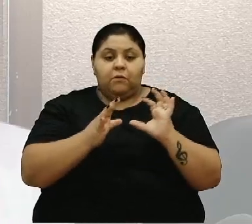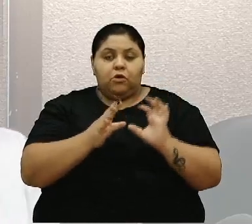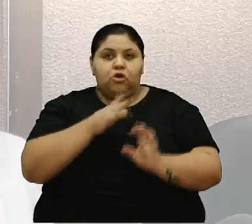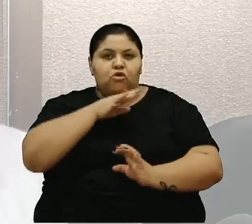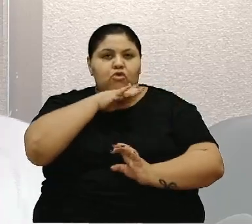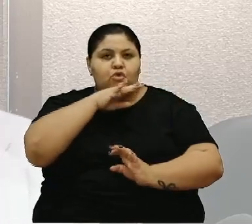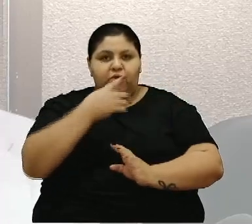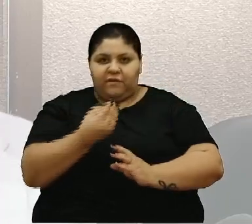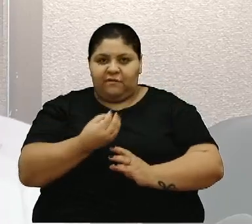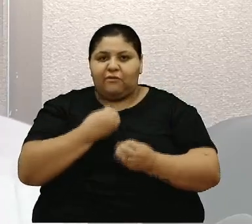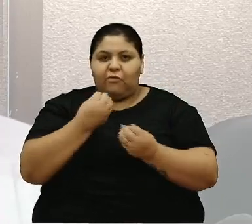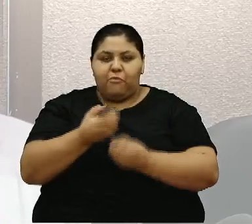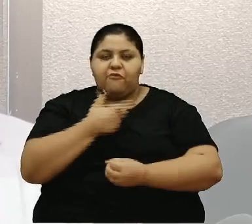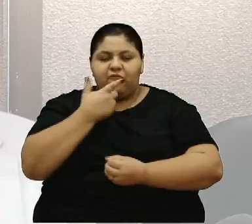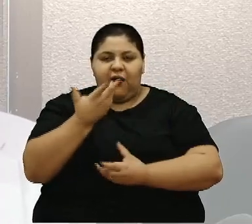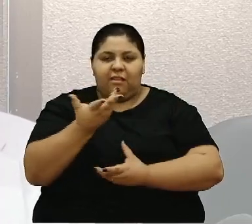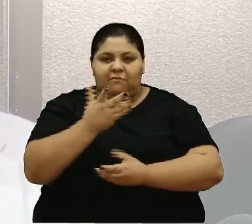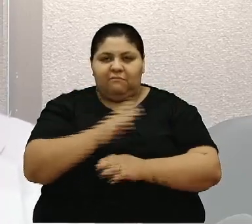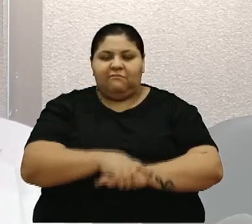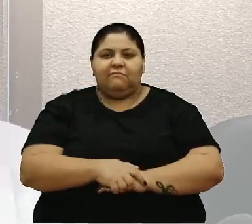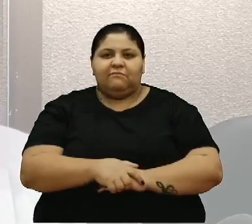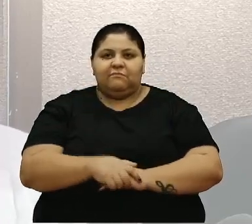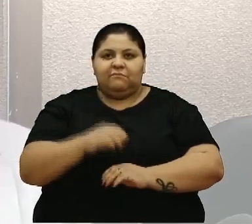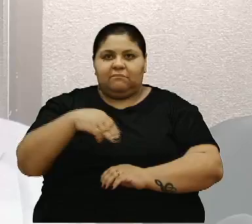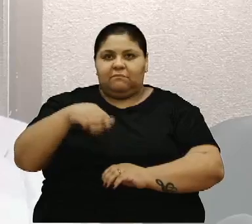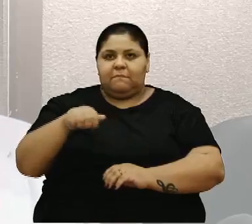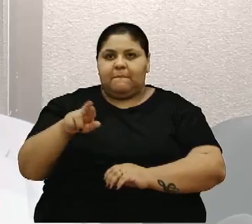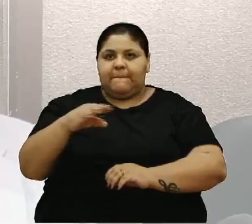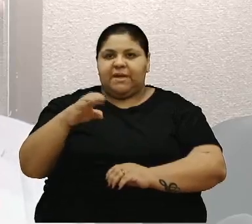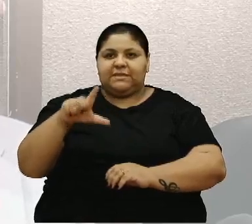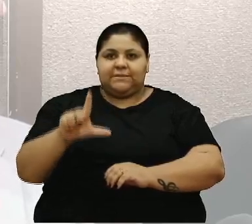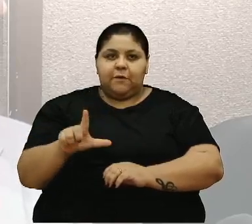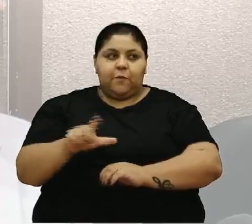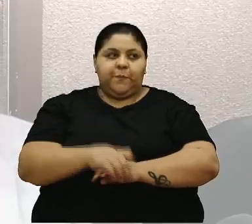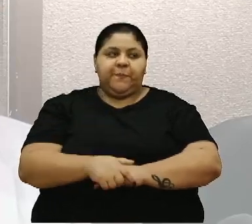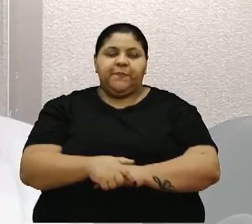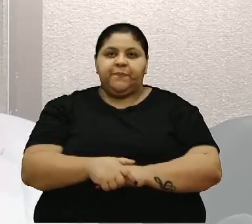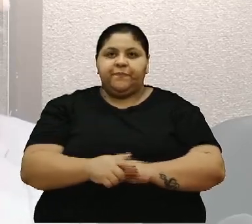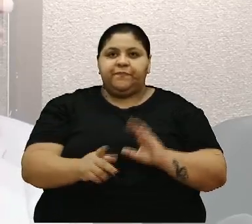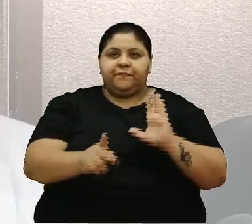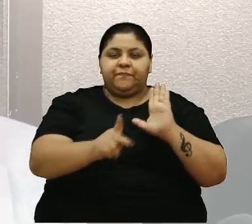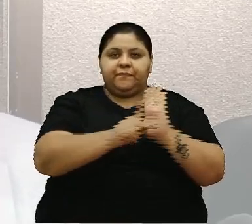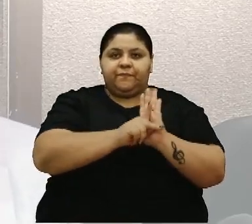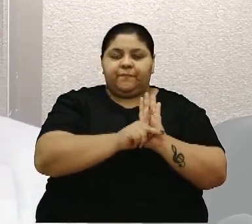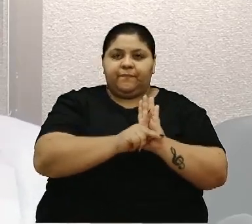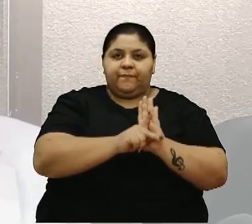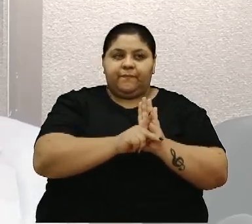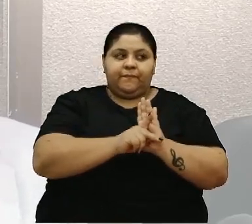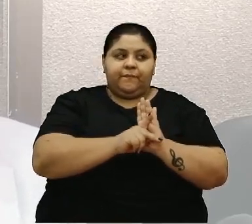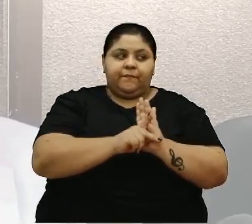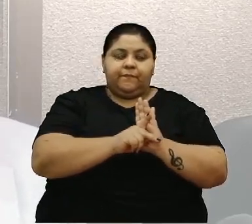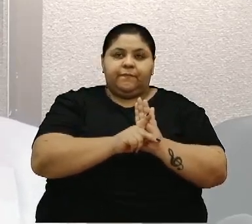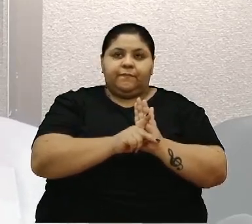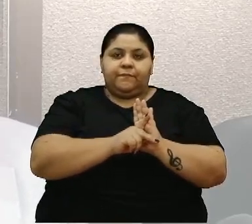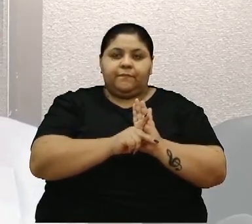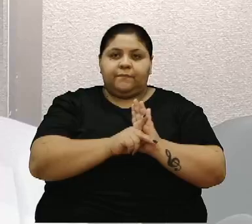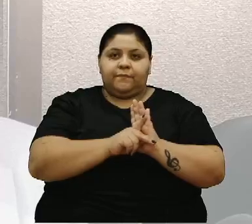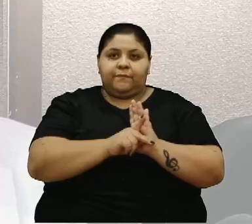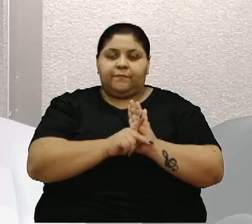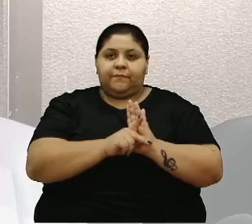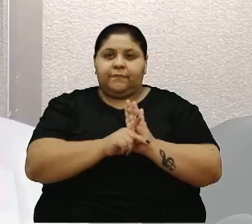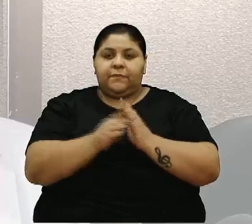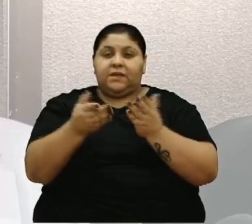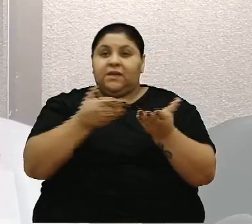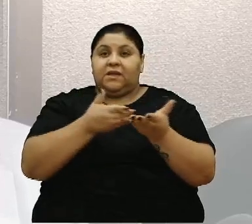como falo. Declarar o voto. Marcel Van Hatten. Projeto de Marcel Van Hatten prevê que, em caso